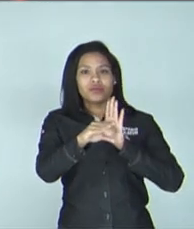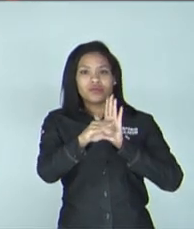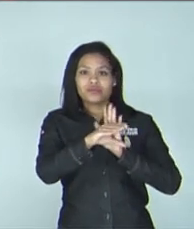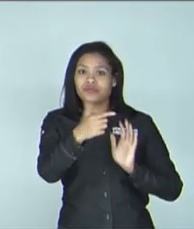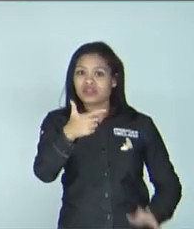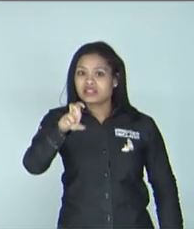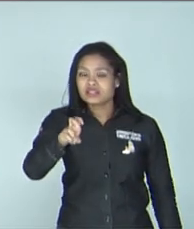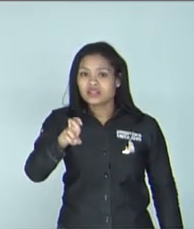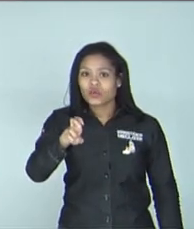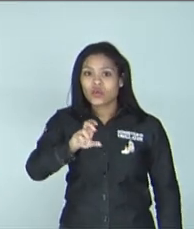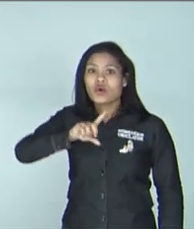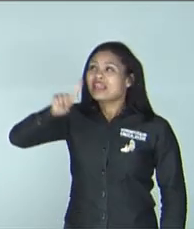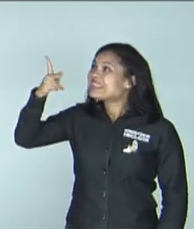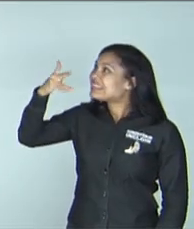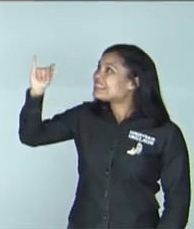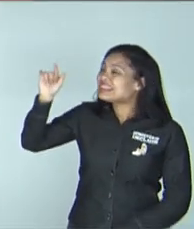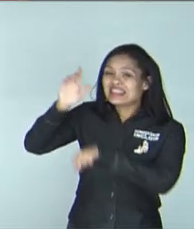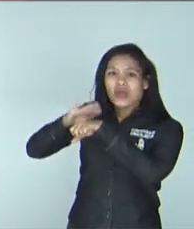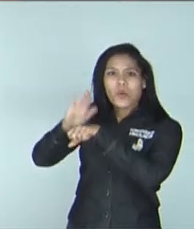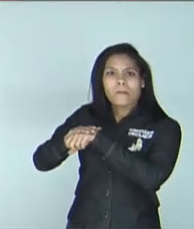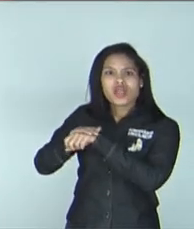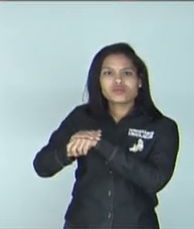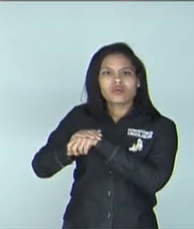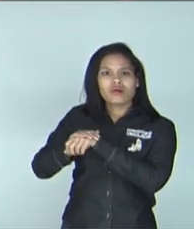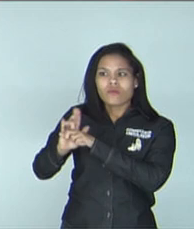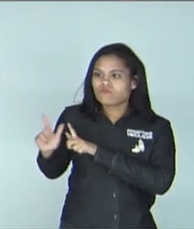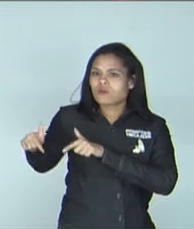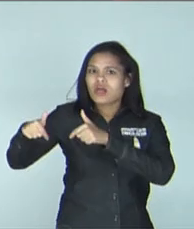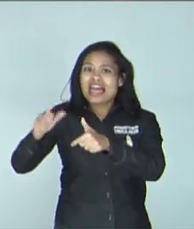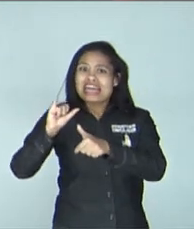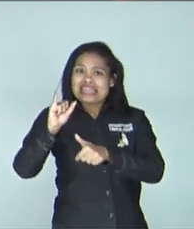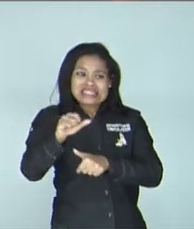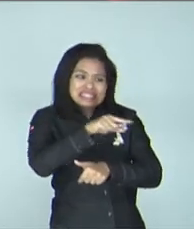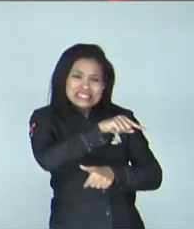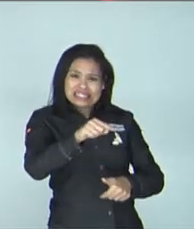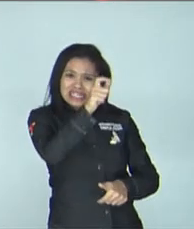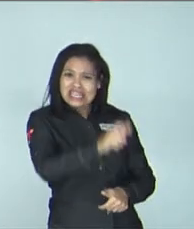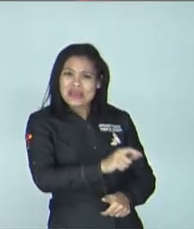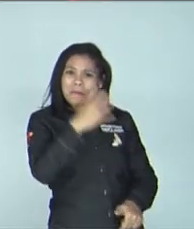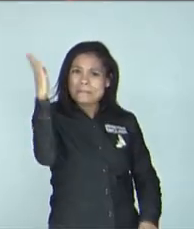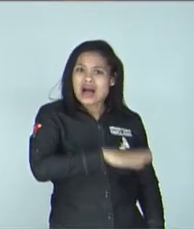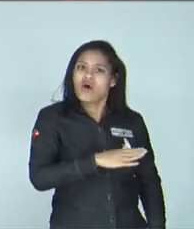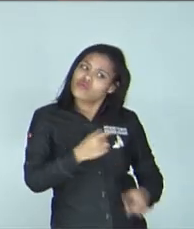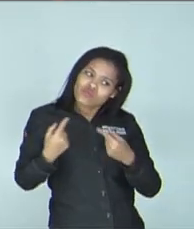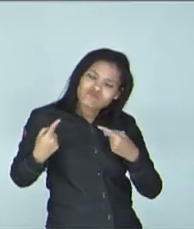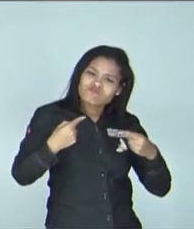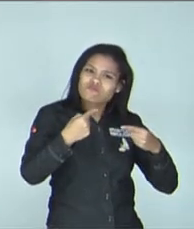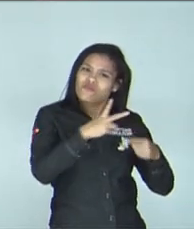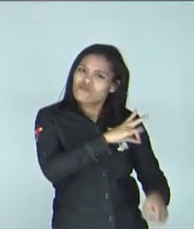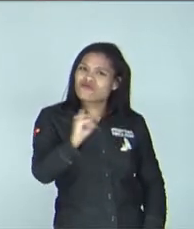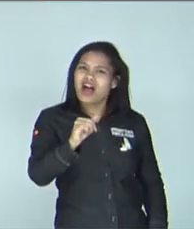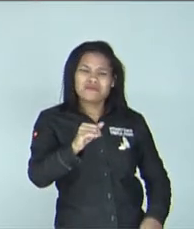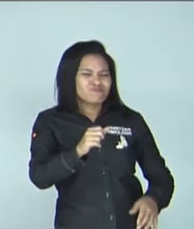benditos de meu pai possui por herança o reino que vos está preparado desde a fundação do mundo mas alguns que rejeitaram a jesus